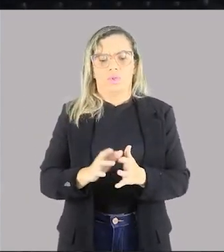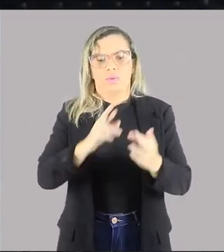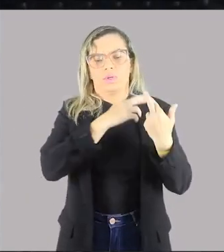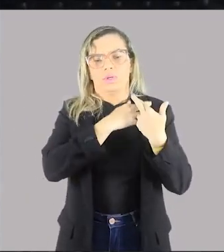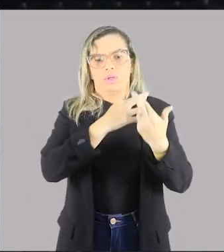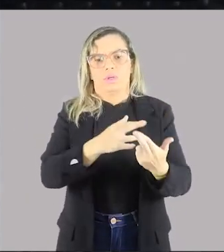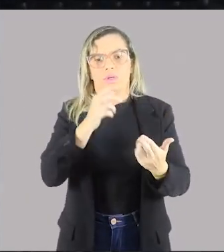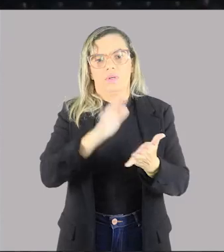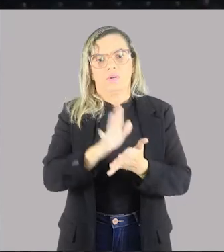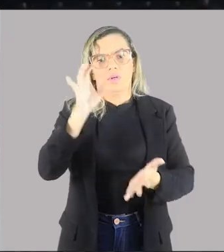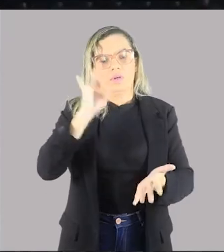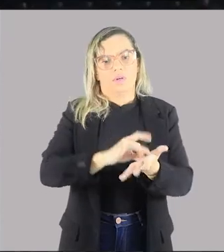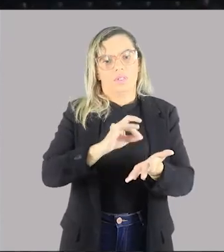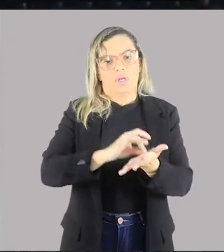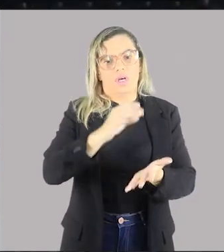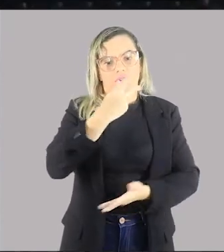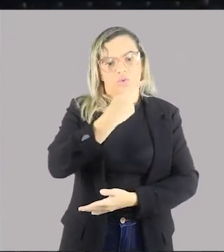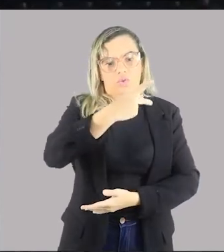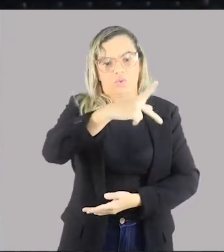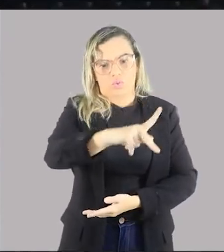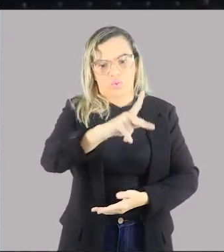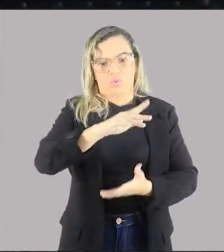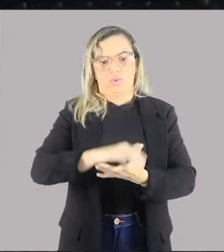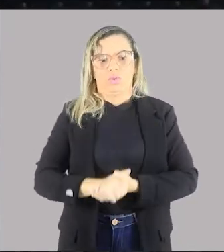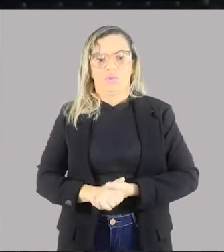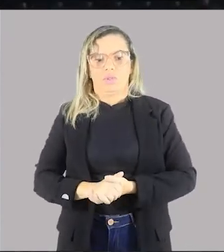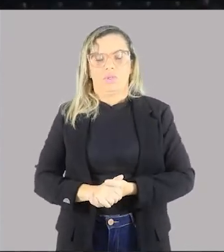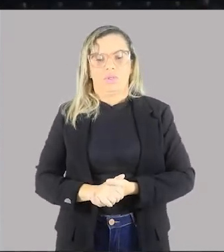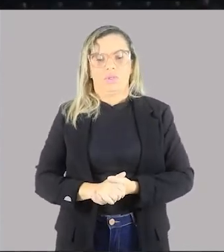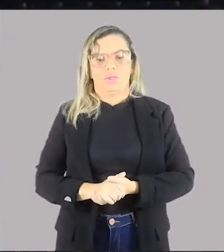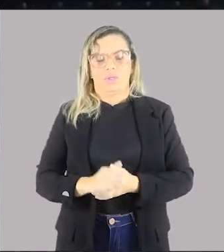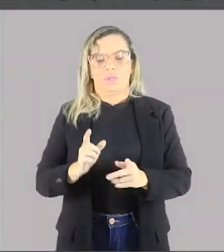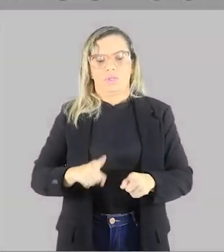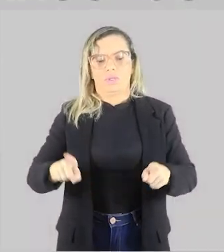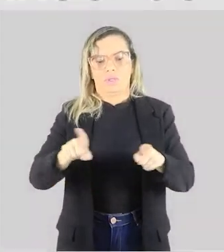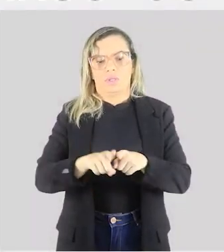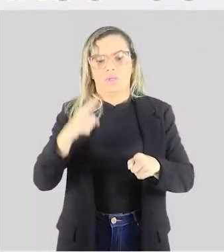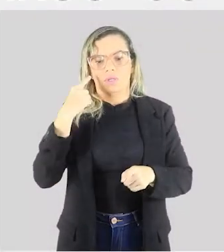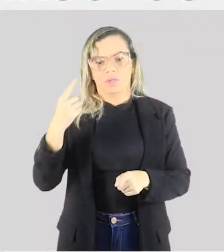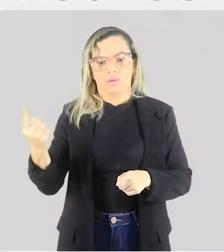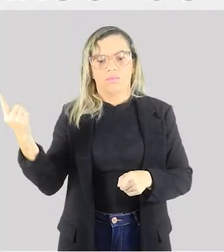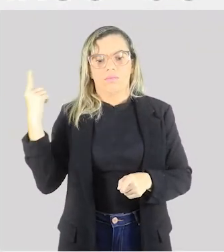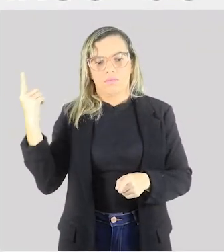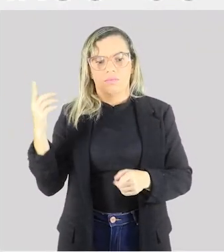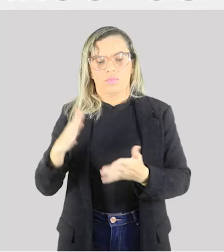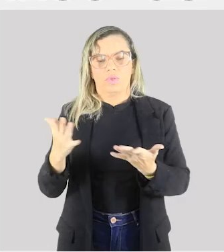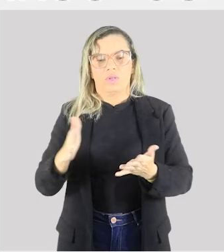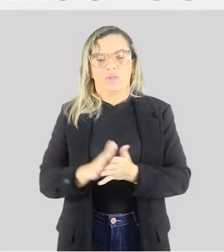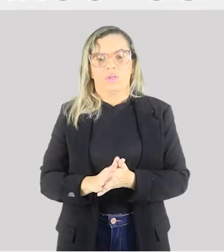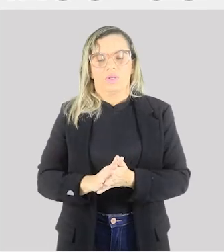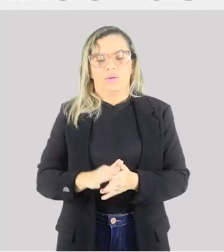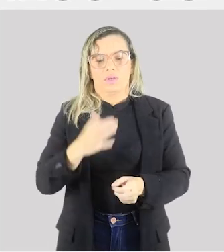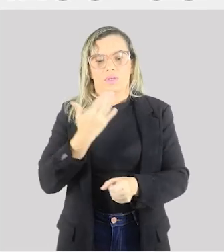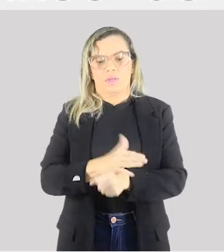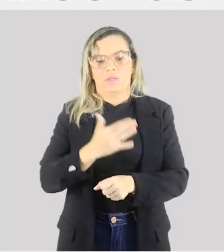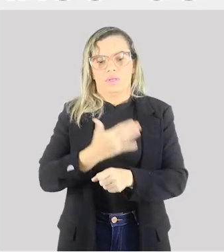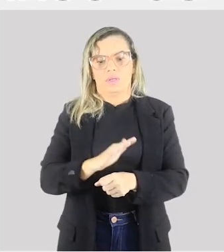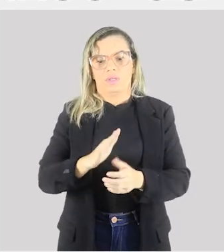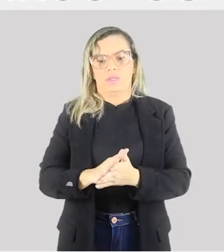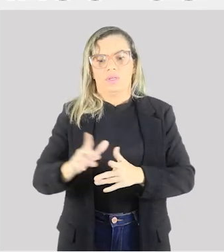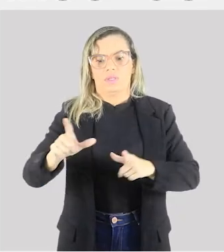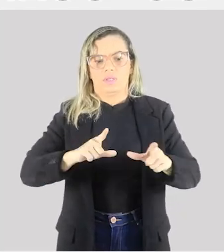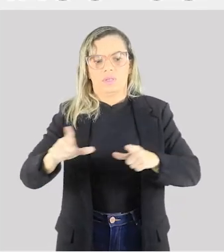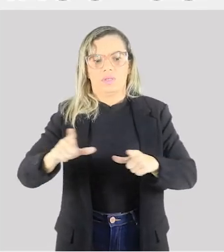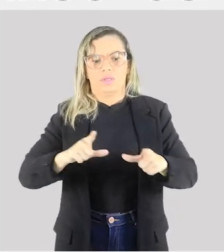que é, na verdade, sua. Perfeito? Além disso, exercer quaisquer atividades incompatíveis com o exercício do